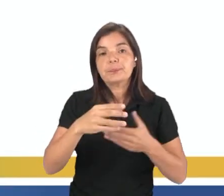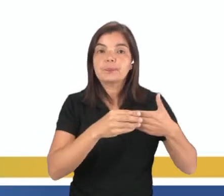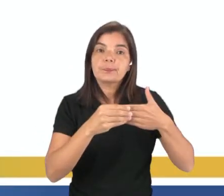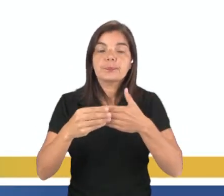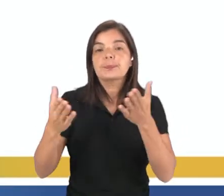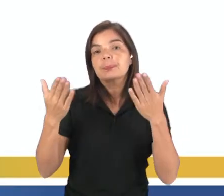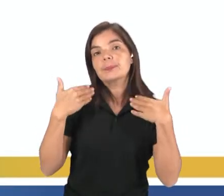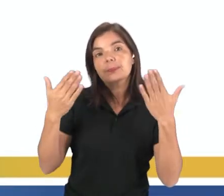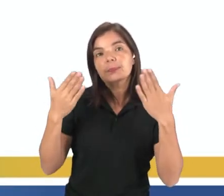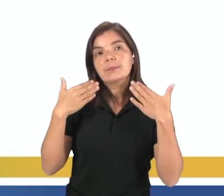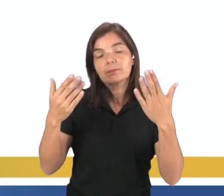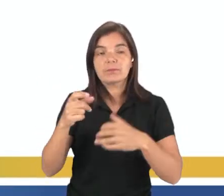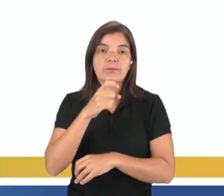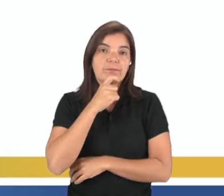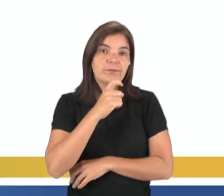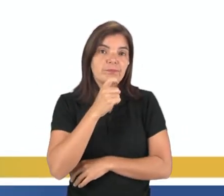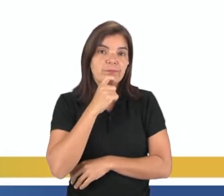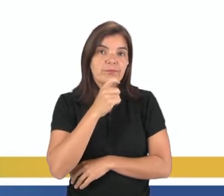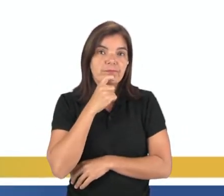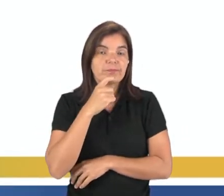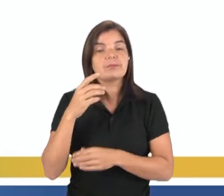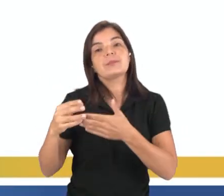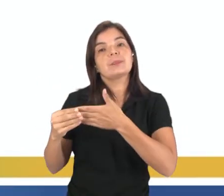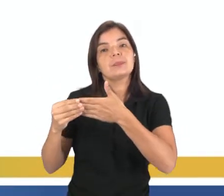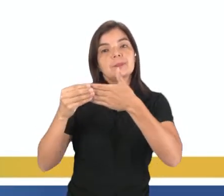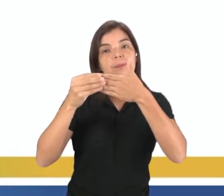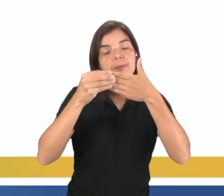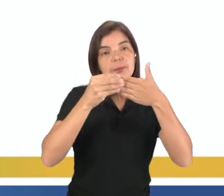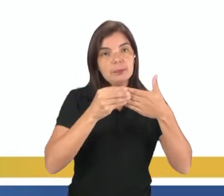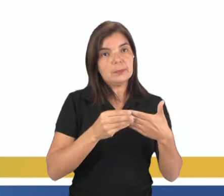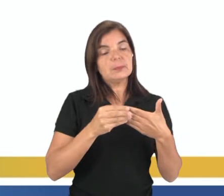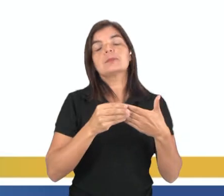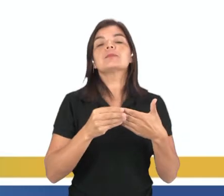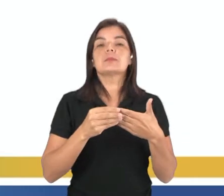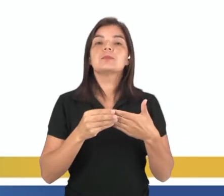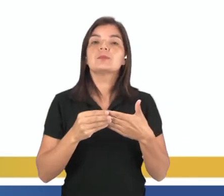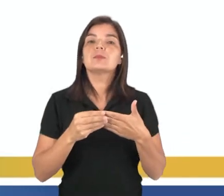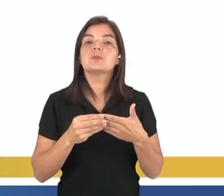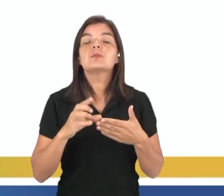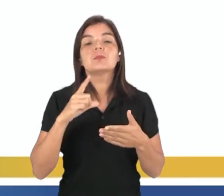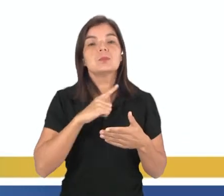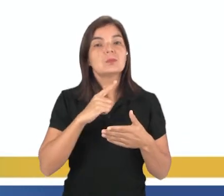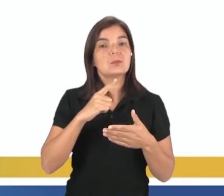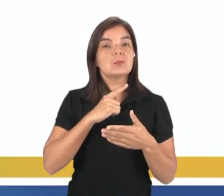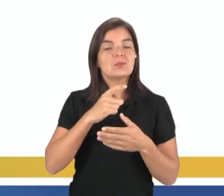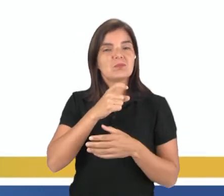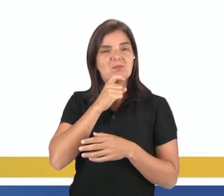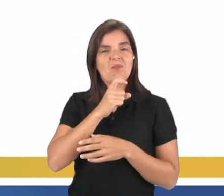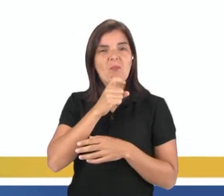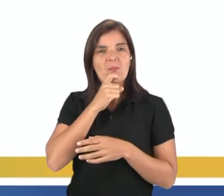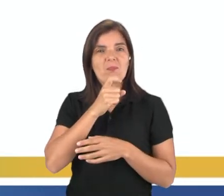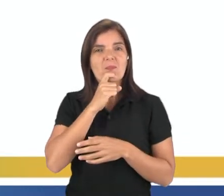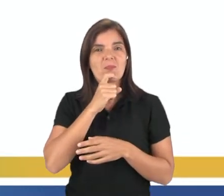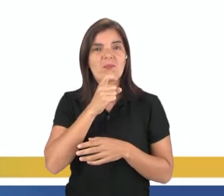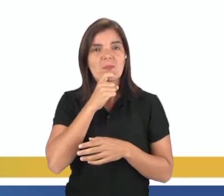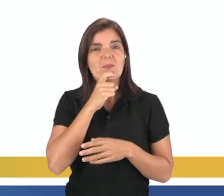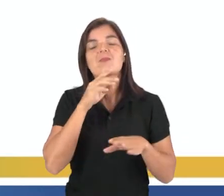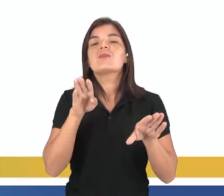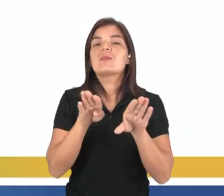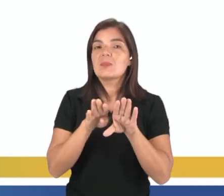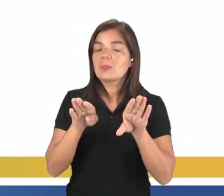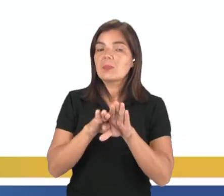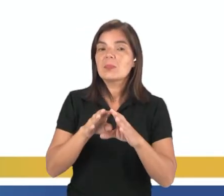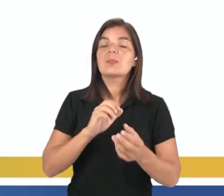para os polos. E vejam lá dos polos, né? Os polos é onde tem a região, onde tem as massas